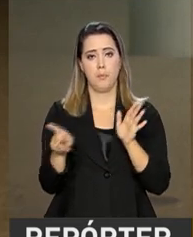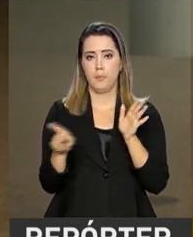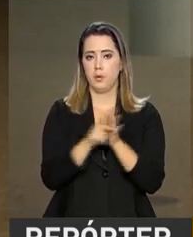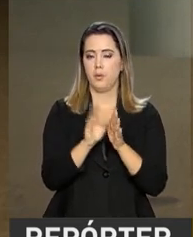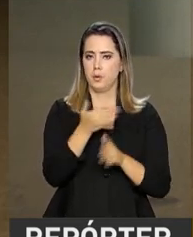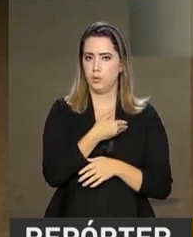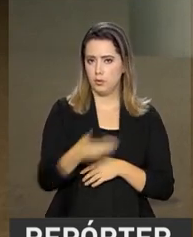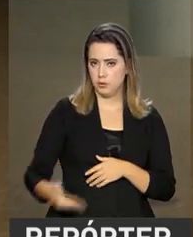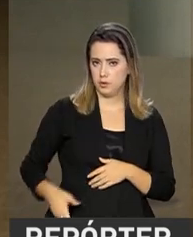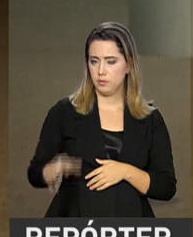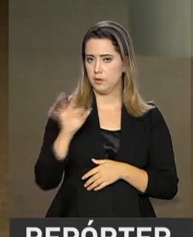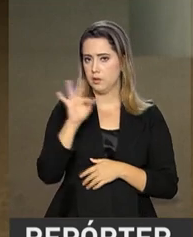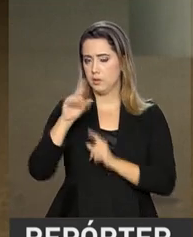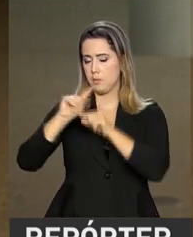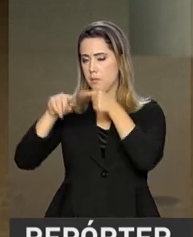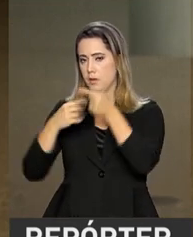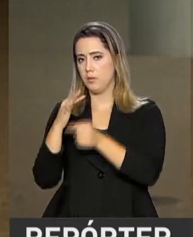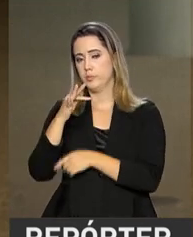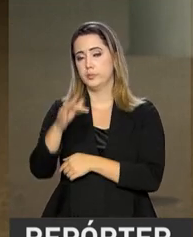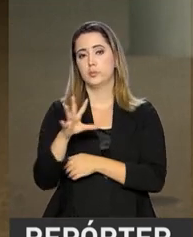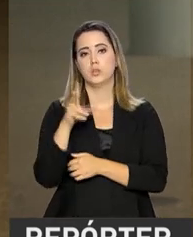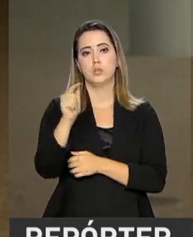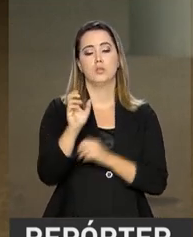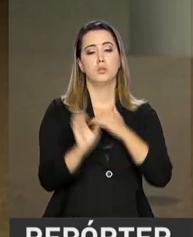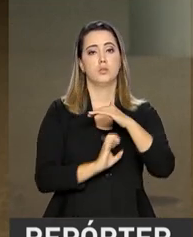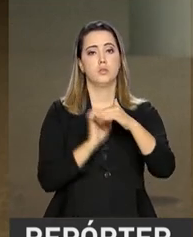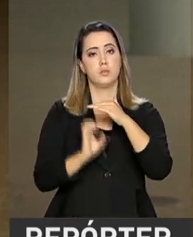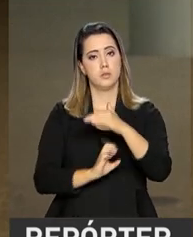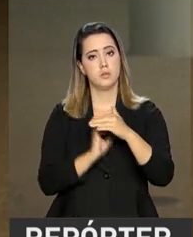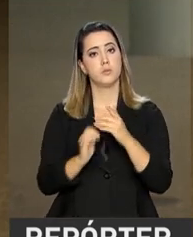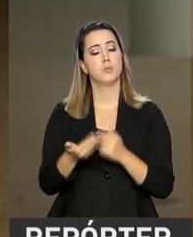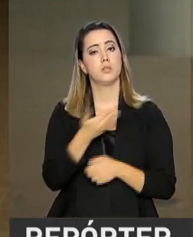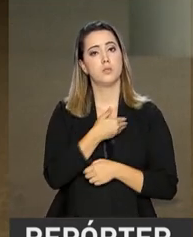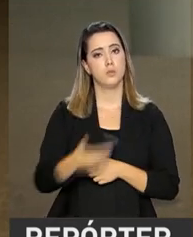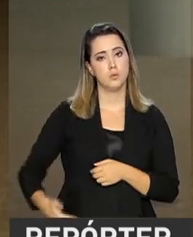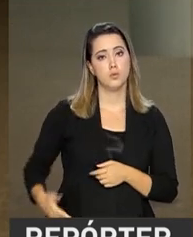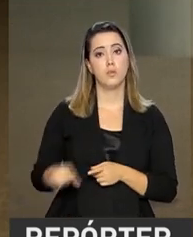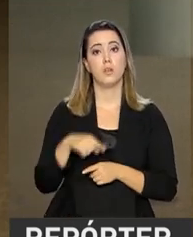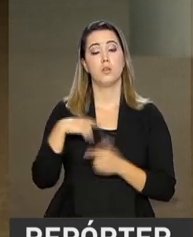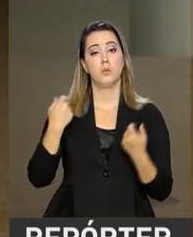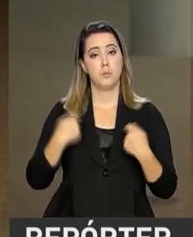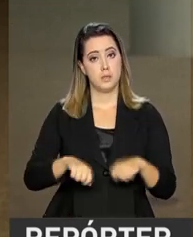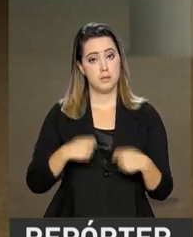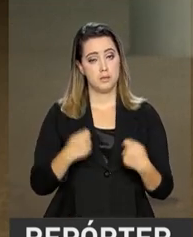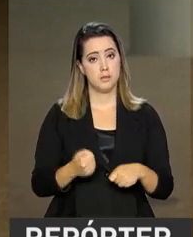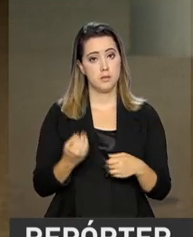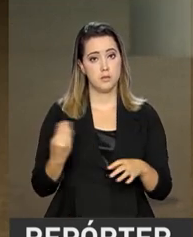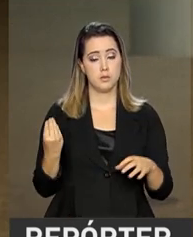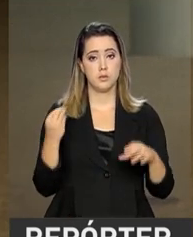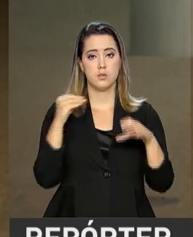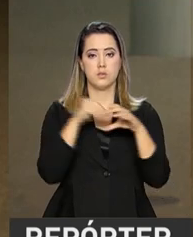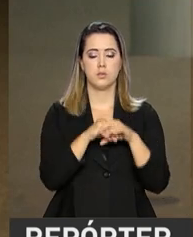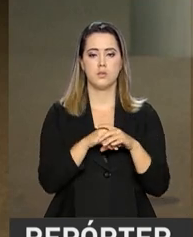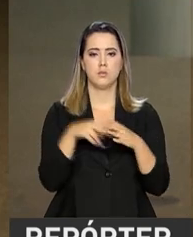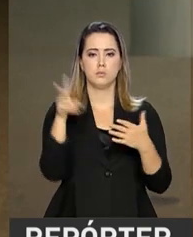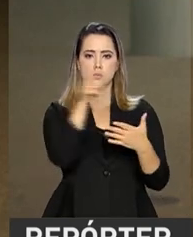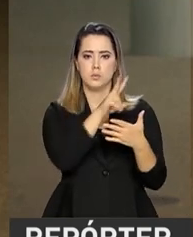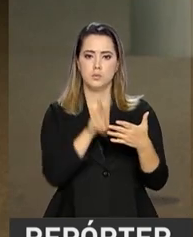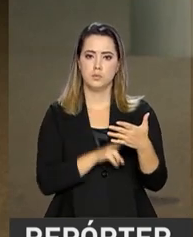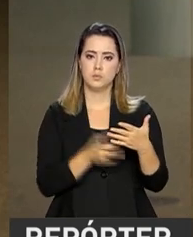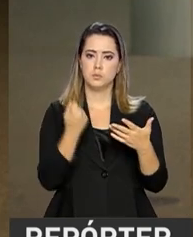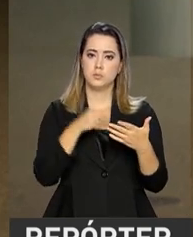governo federal. Na próxima rodada, todas as empresas estatais do país devem ser incluídas e a análise